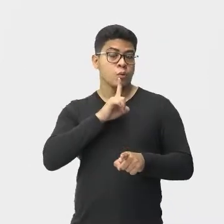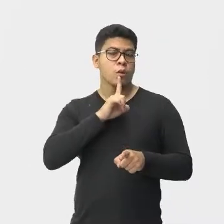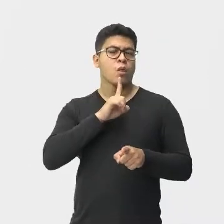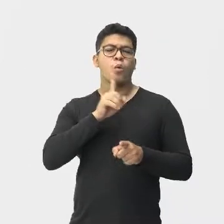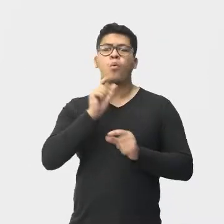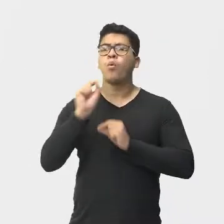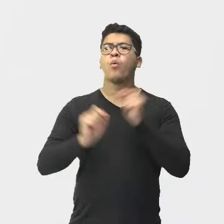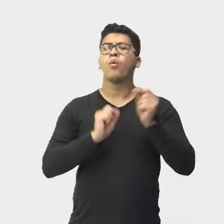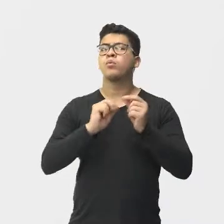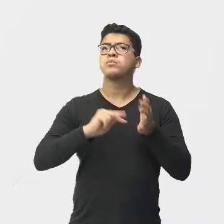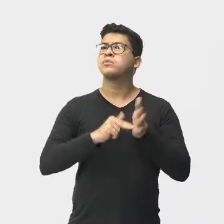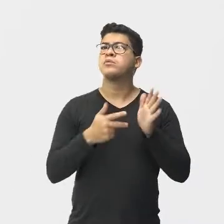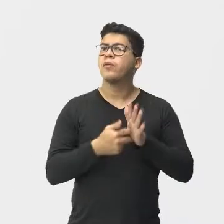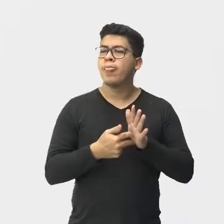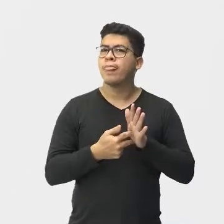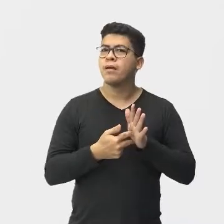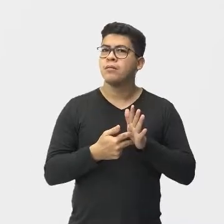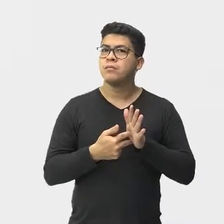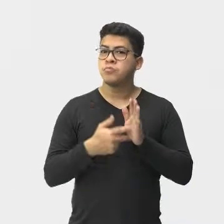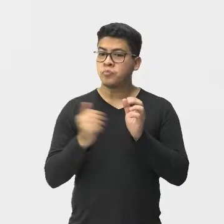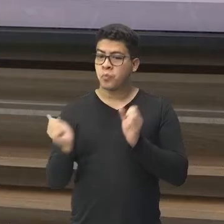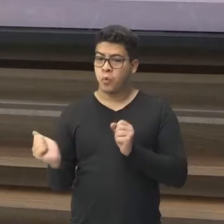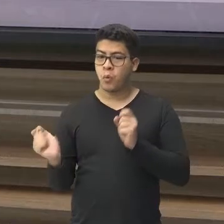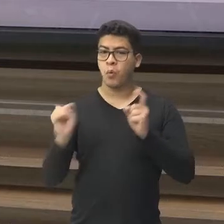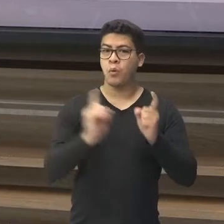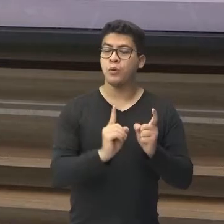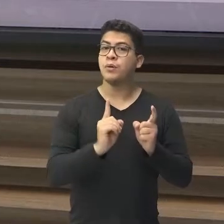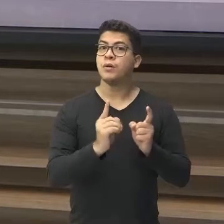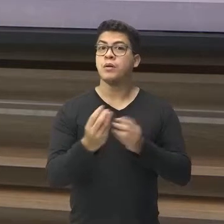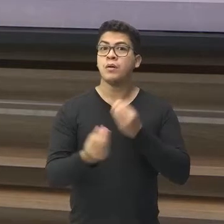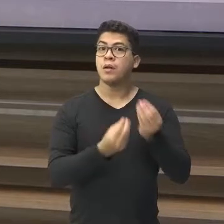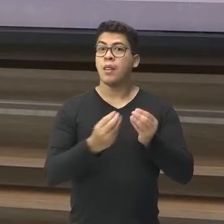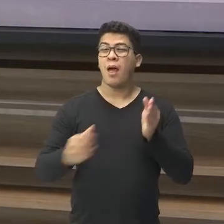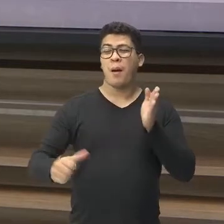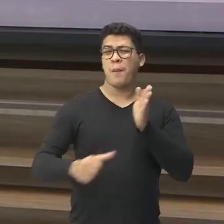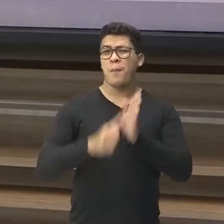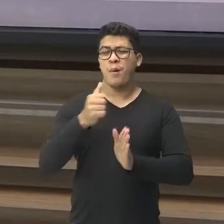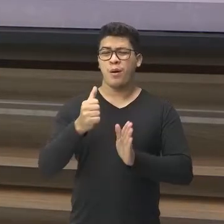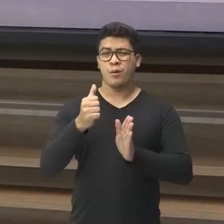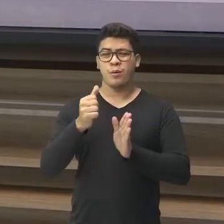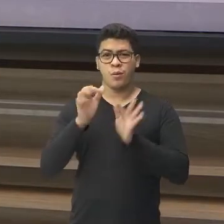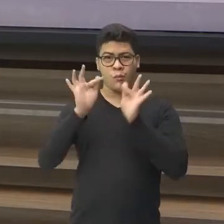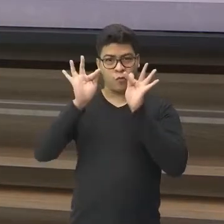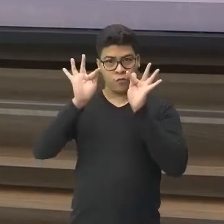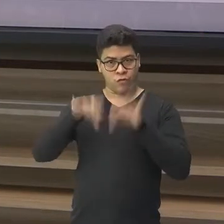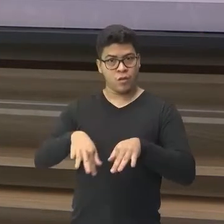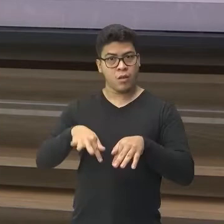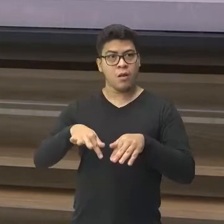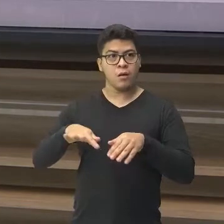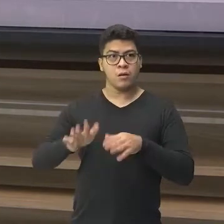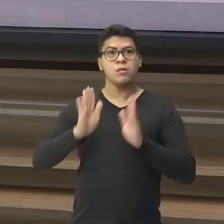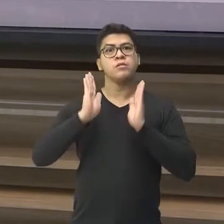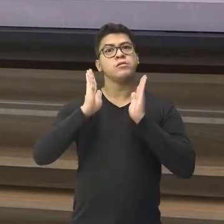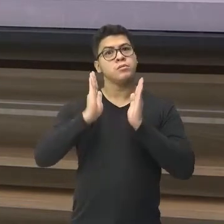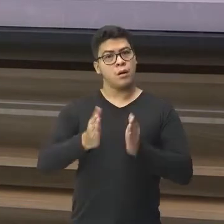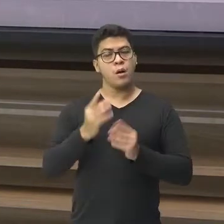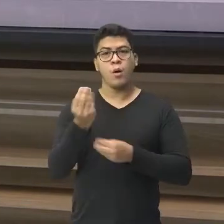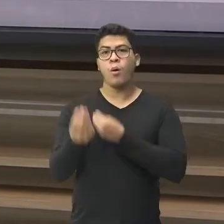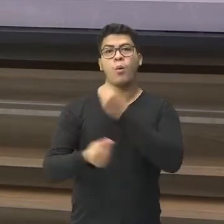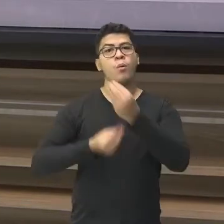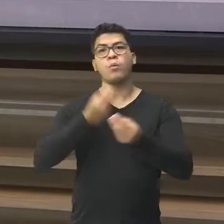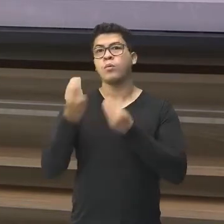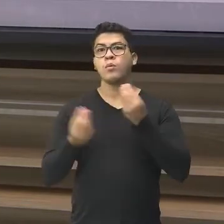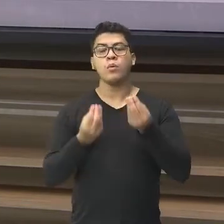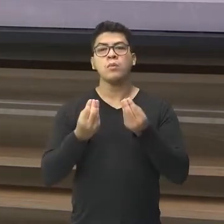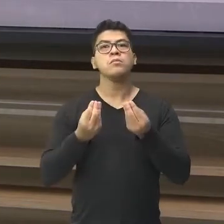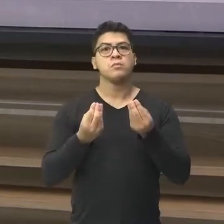significou muito, porque a gente sabe que ali, a partir do final da Primeira Guerra Mundial, os Estados Unidos eles já vêm ganhando o status